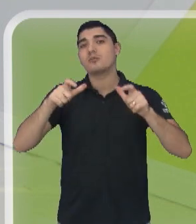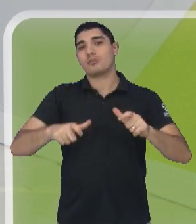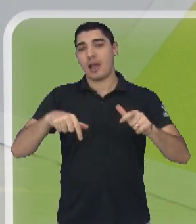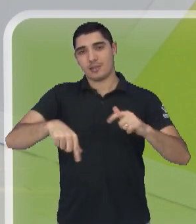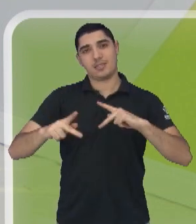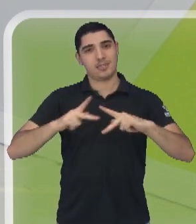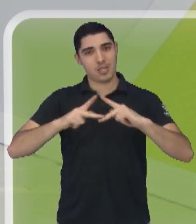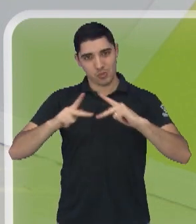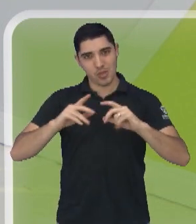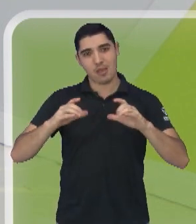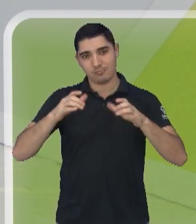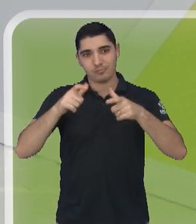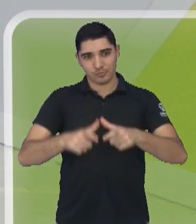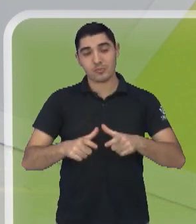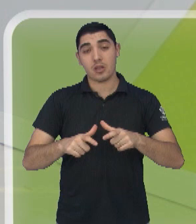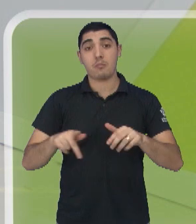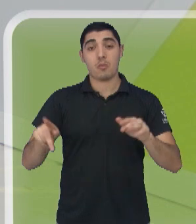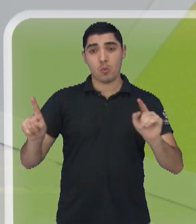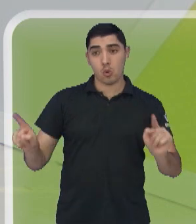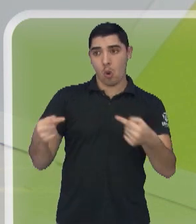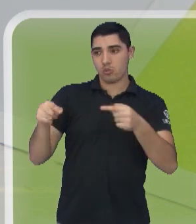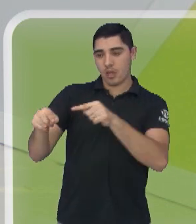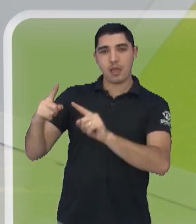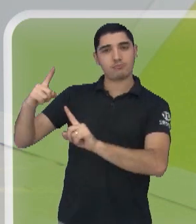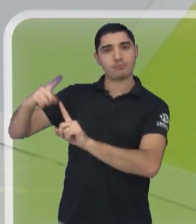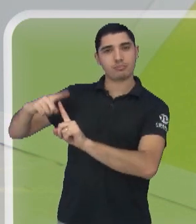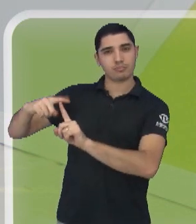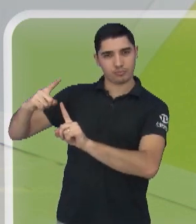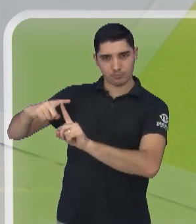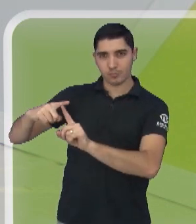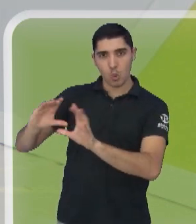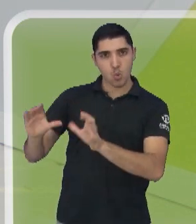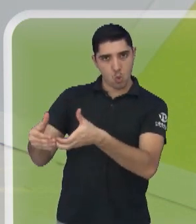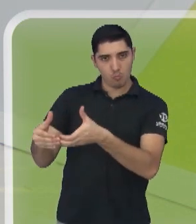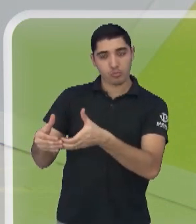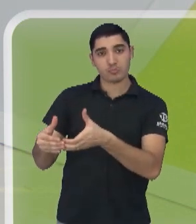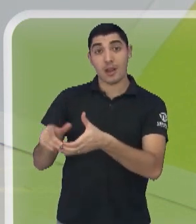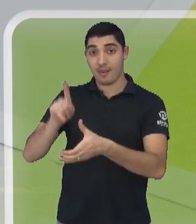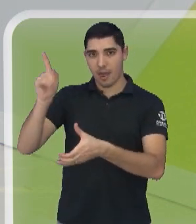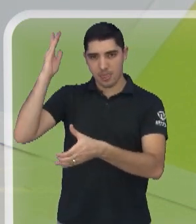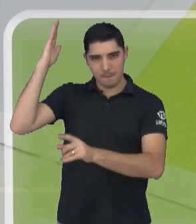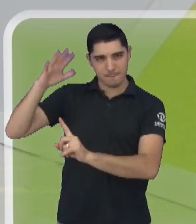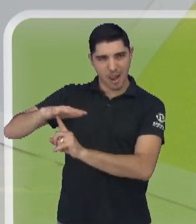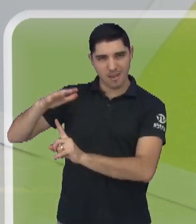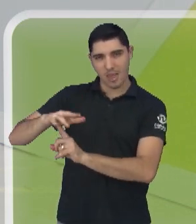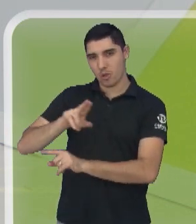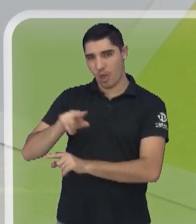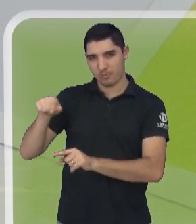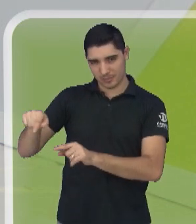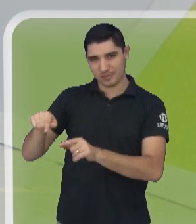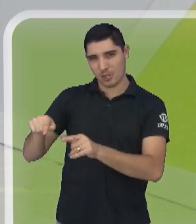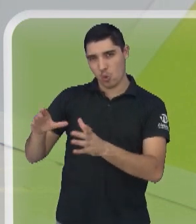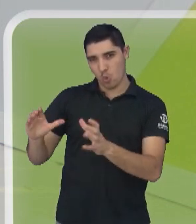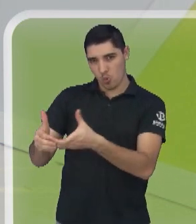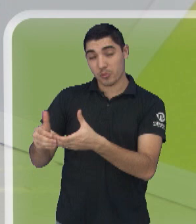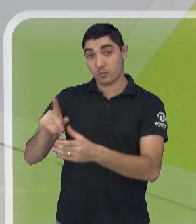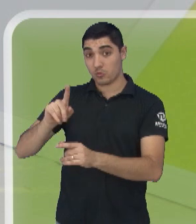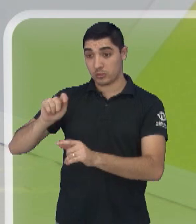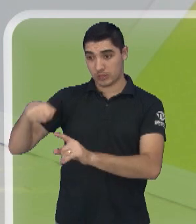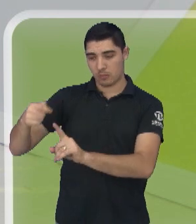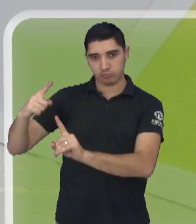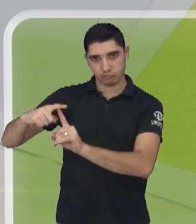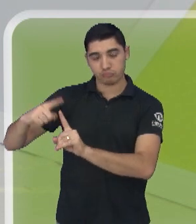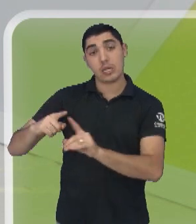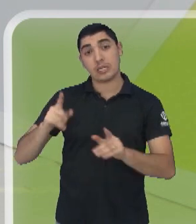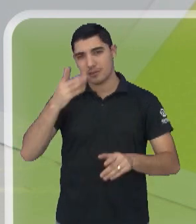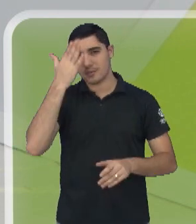quando recebe o time do Sport Futuro, que é da cidade de Toledo, no Paraná. Essa é a segunda competição do São José na temporada. A primeira,